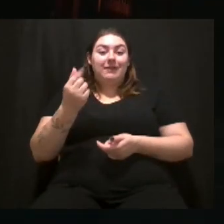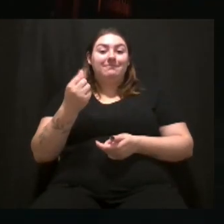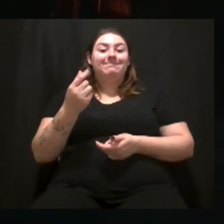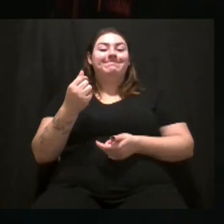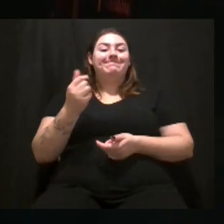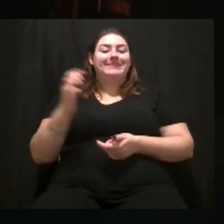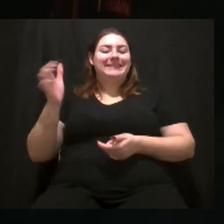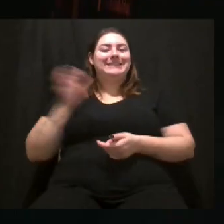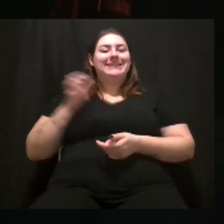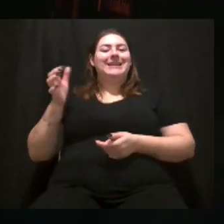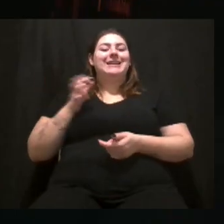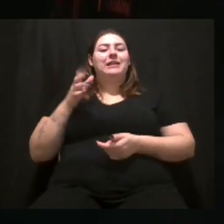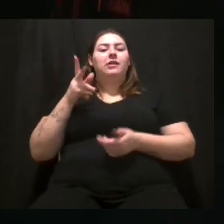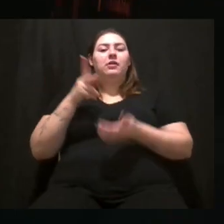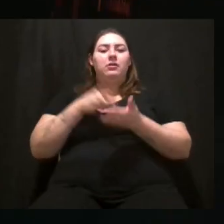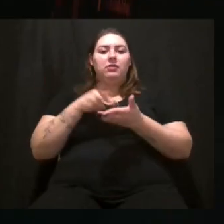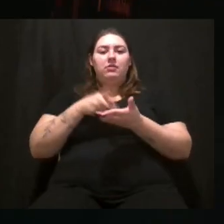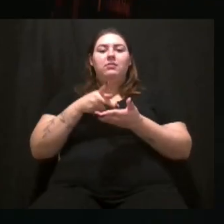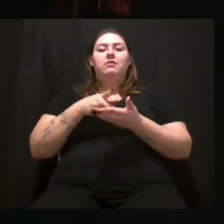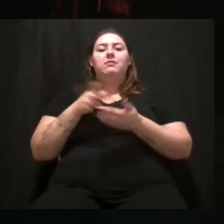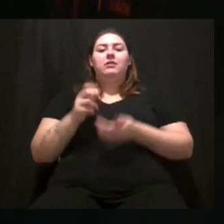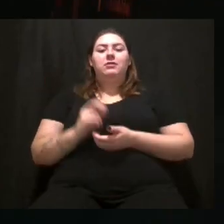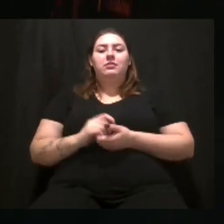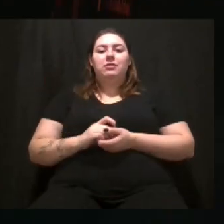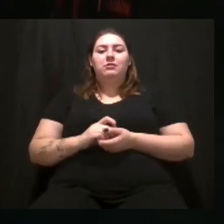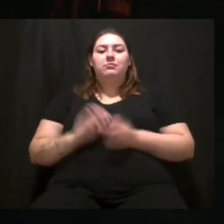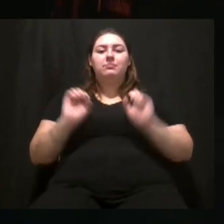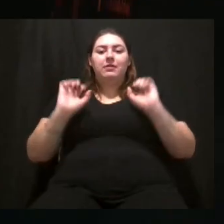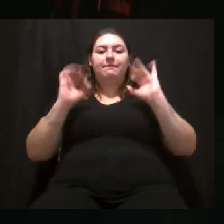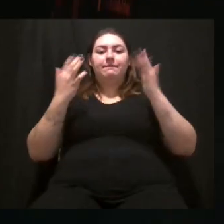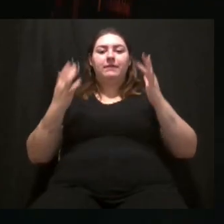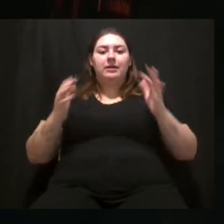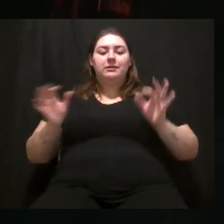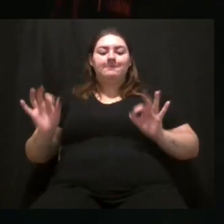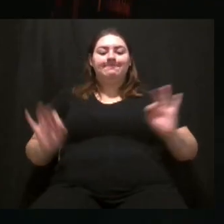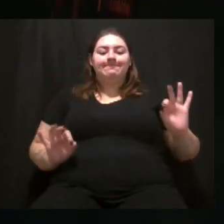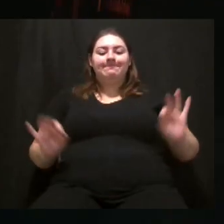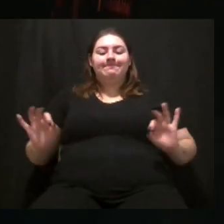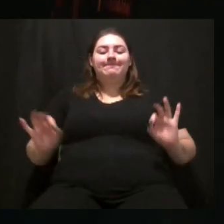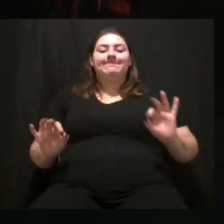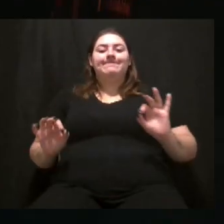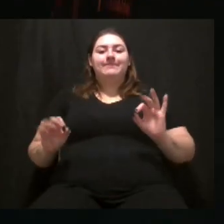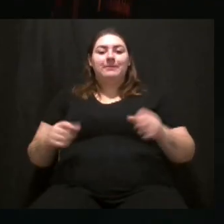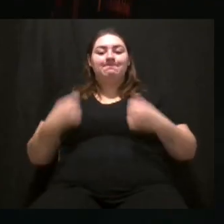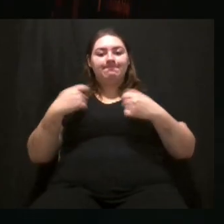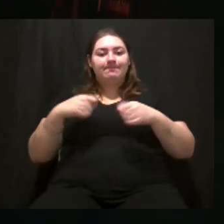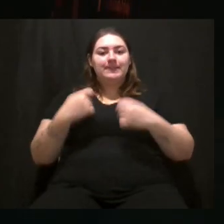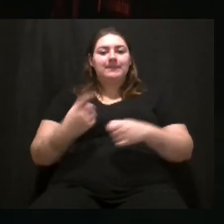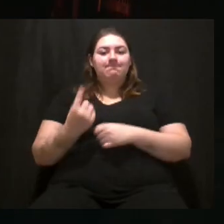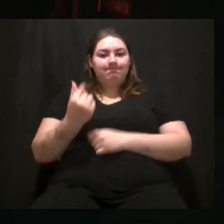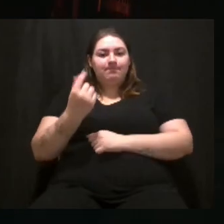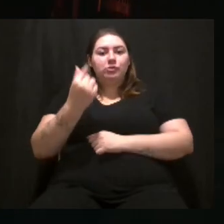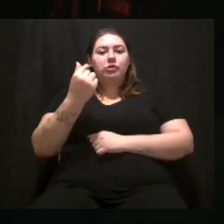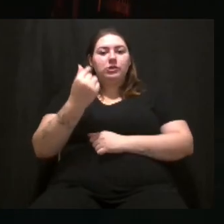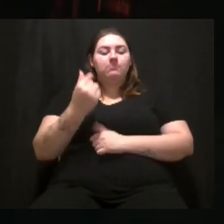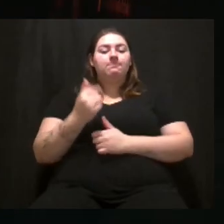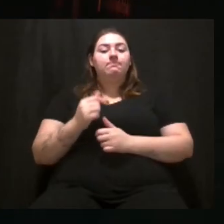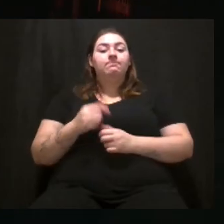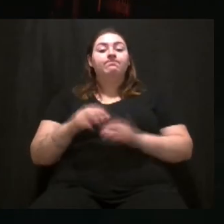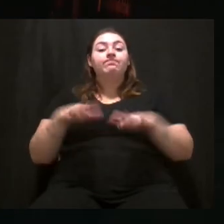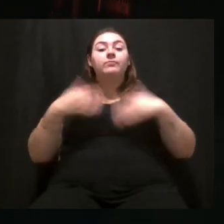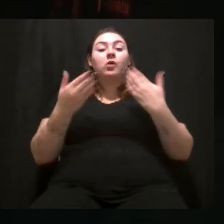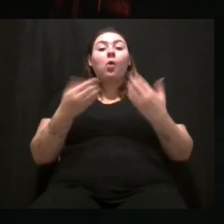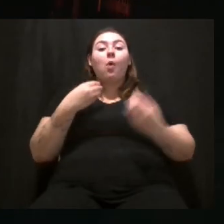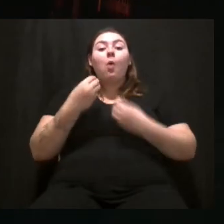vai ser uma festa junina também, que vai exigir, né, um recurso dos pais. E aí, como eu me dedico a